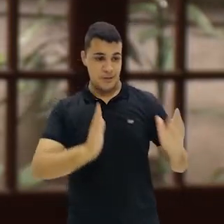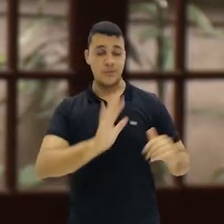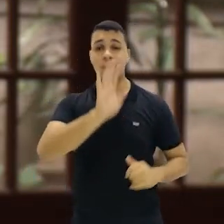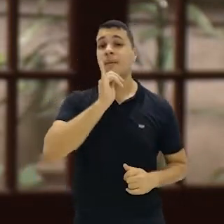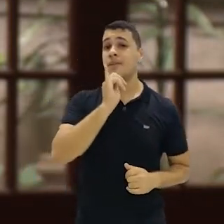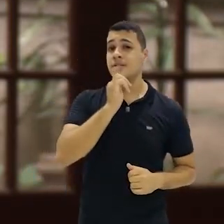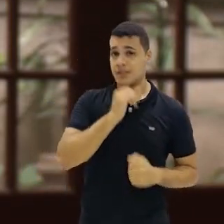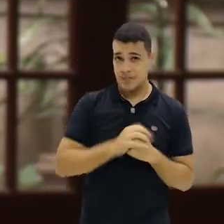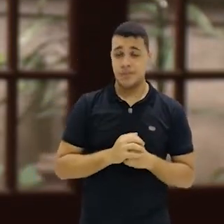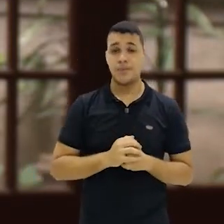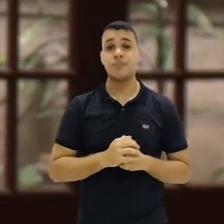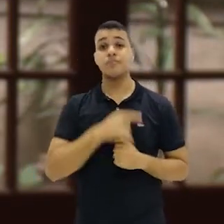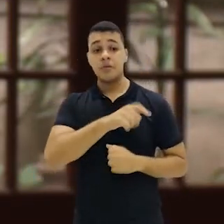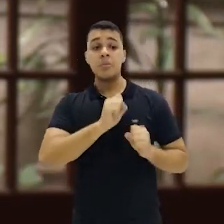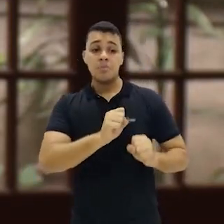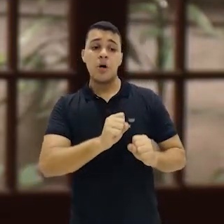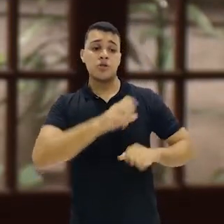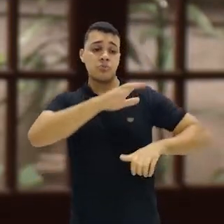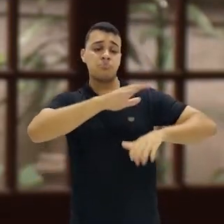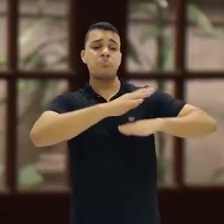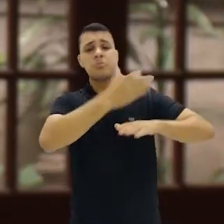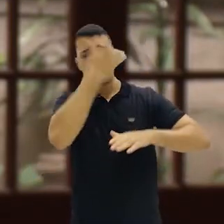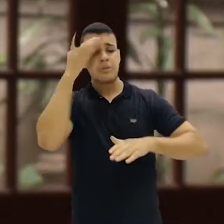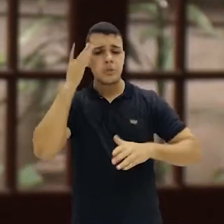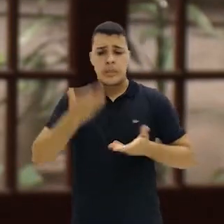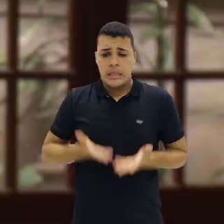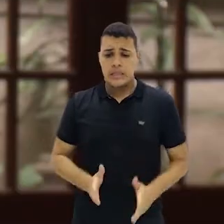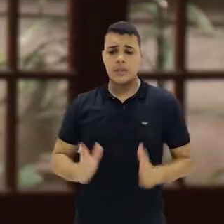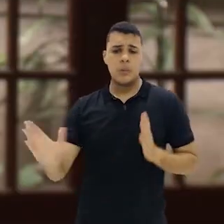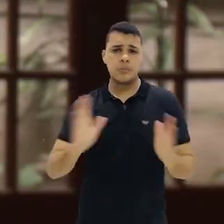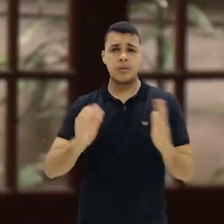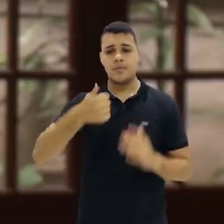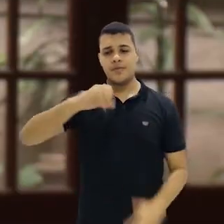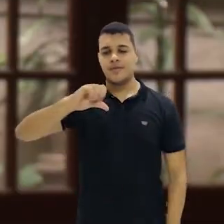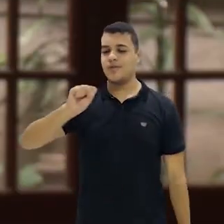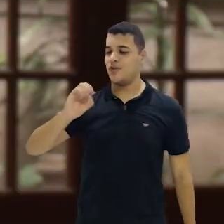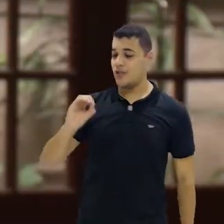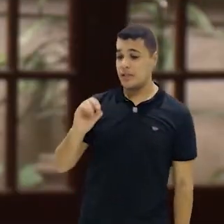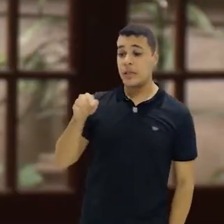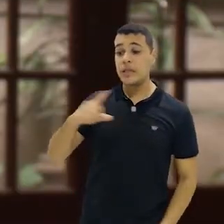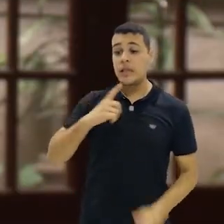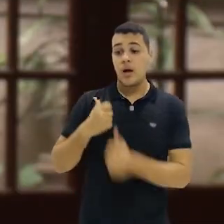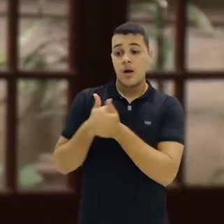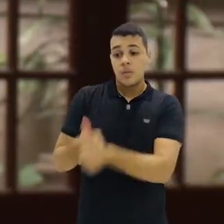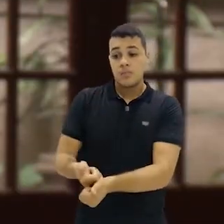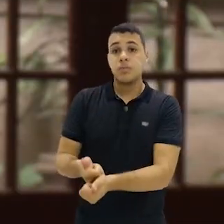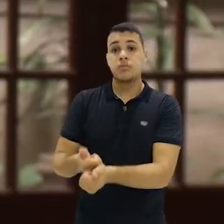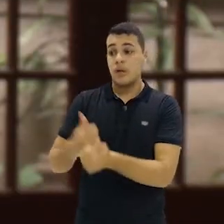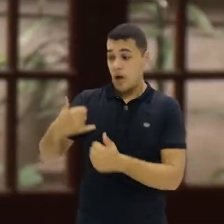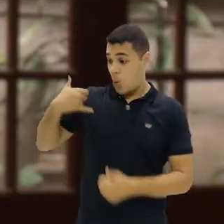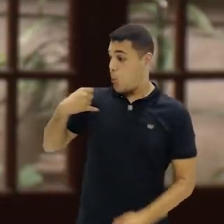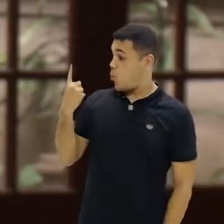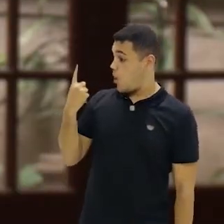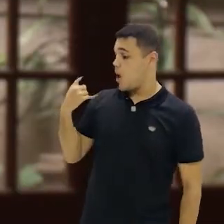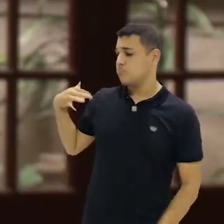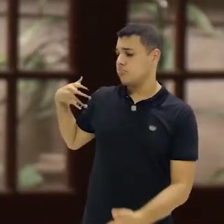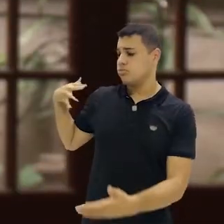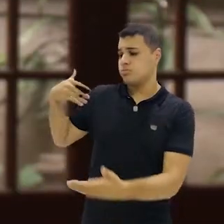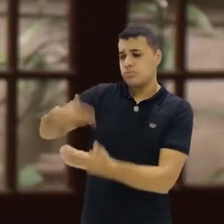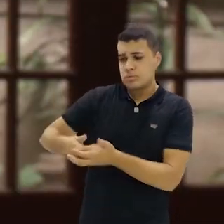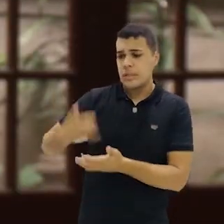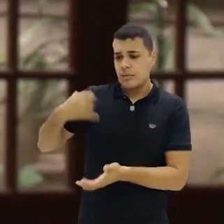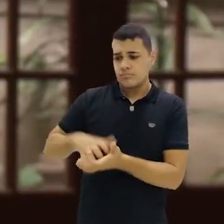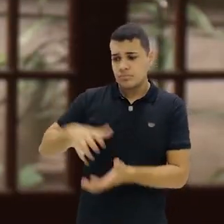1980, que são acompanhados durante o seu primeiro ano de vida, são trabalhadores de uma fábrica de corantes que são